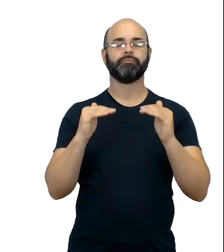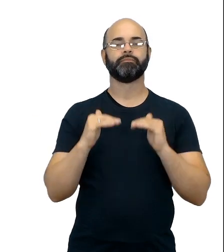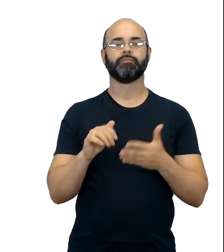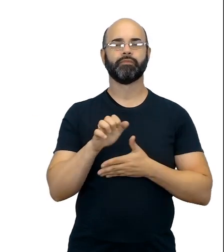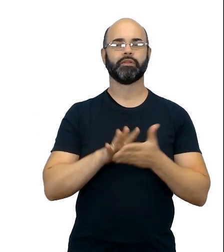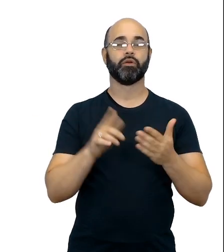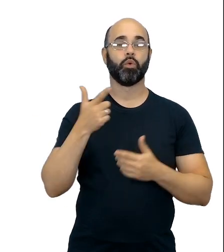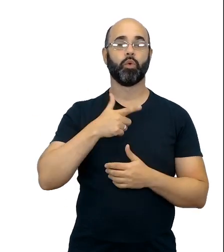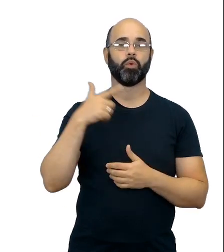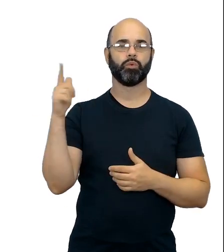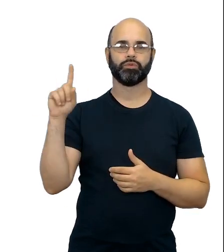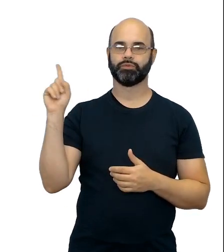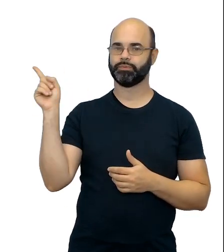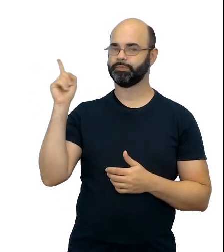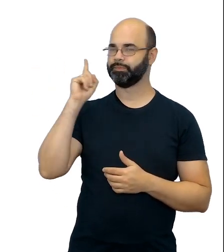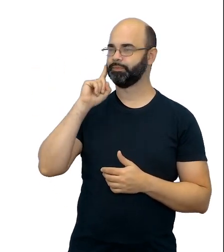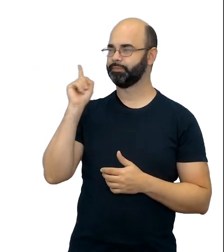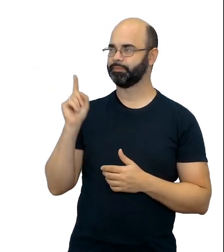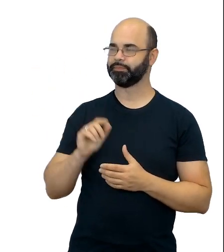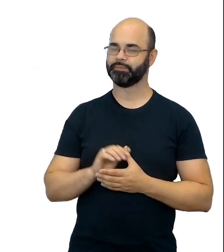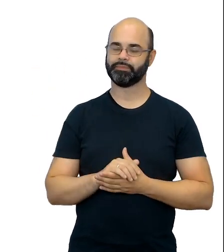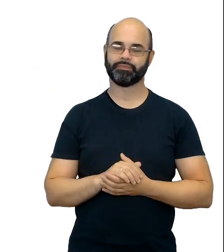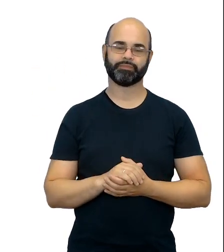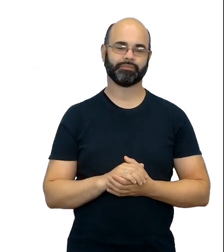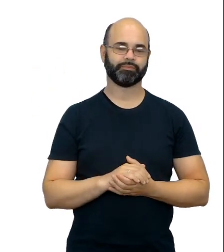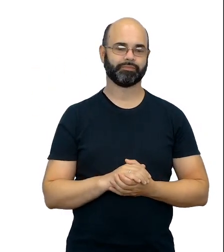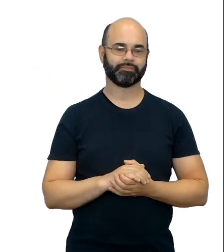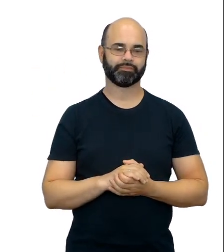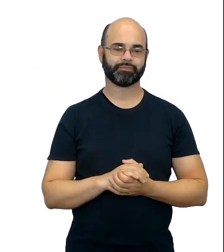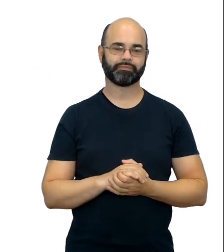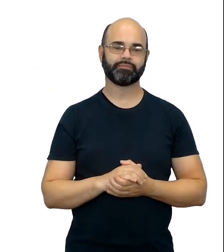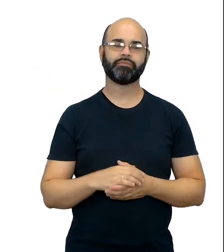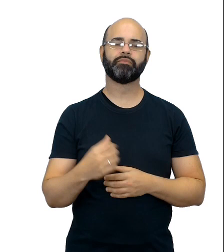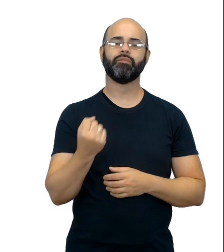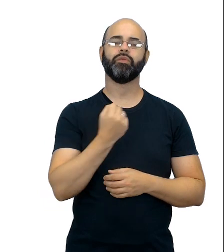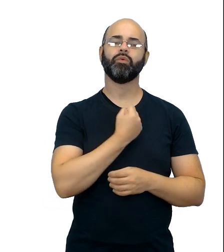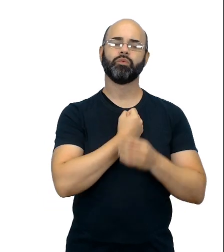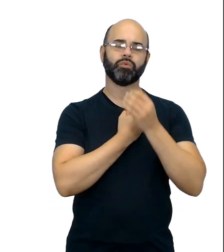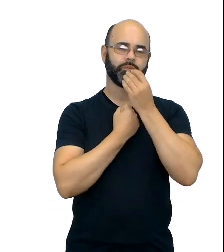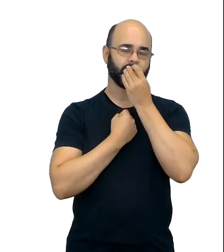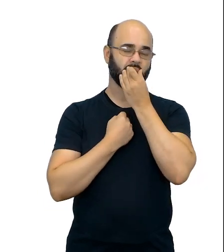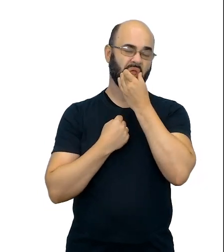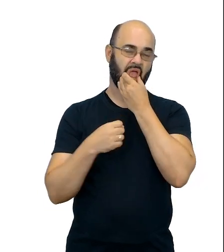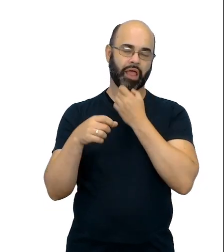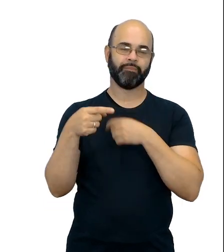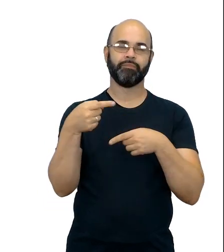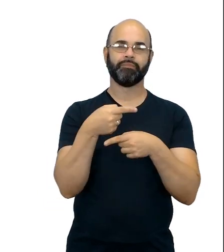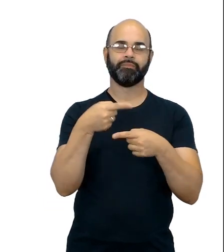vem falando sobre onde usamos os números racionais. E aqui ele traz um quintal, né? Ele é um